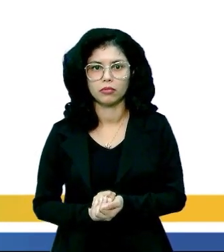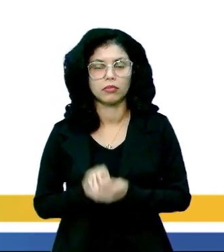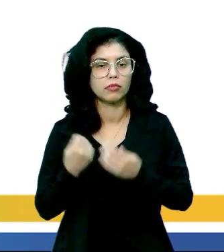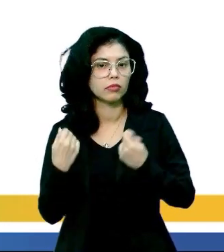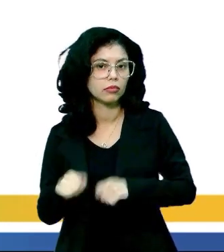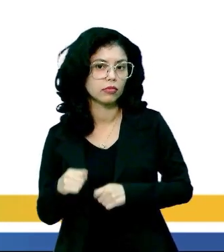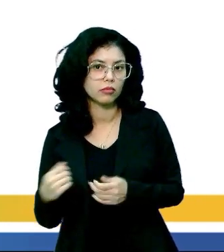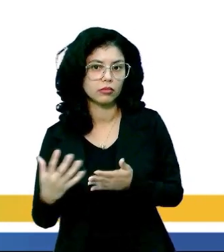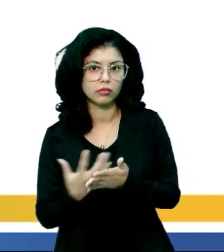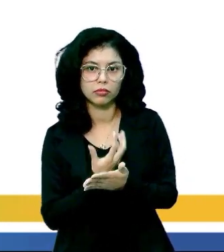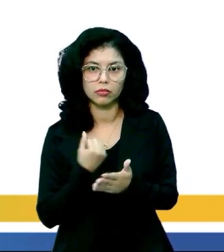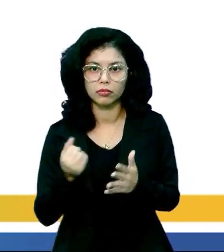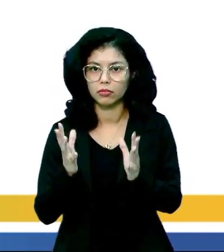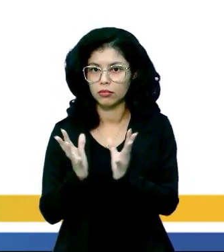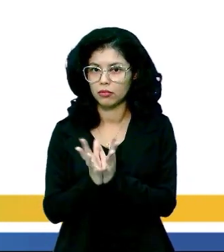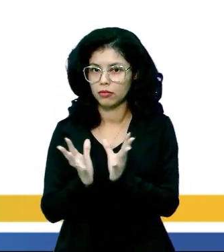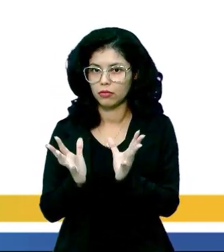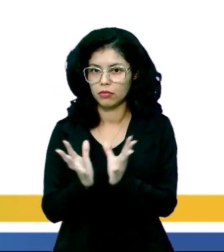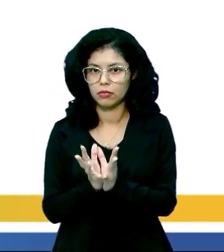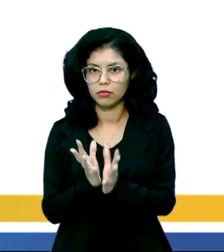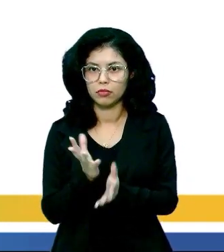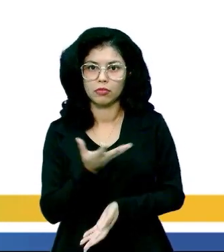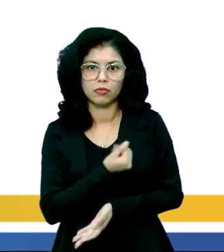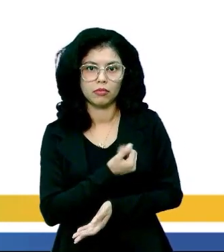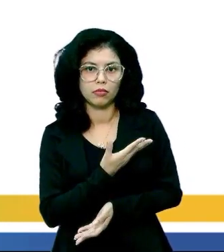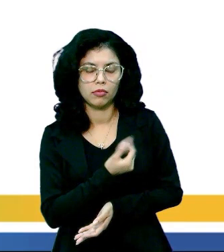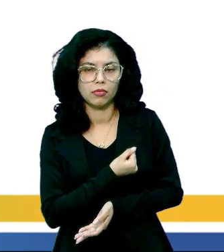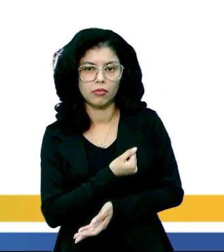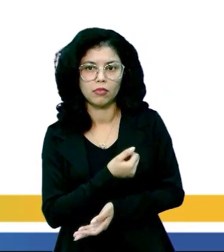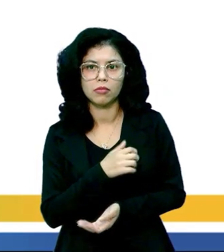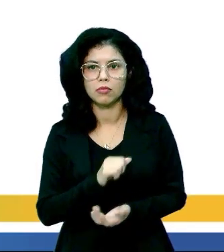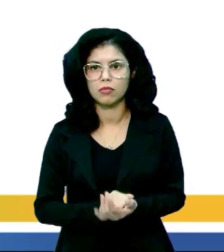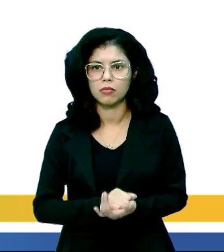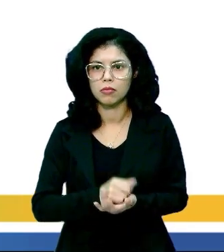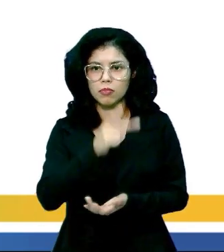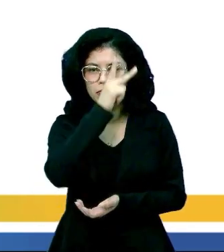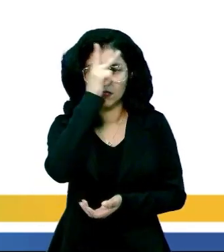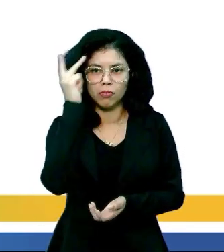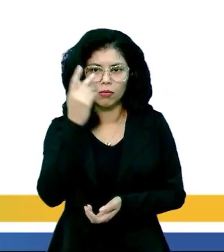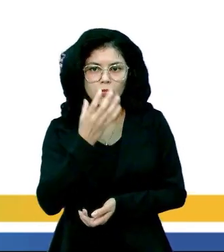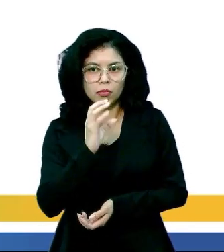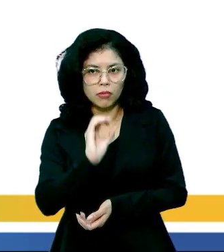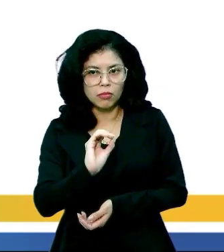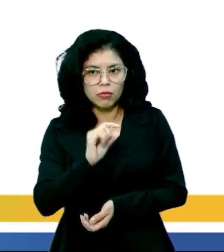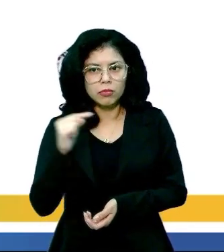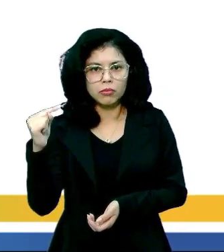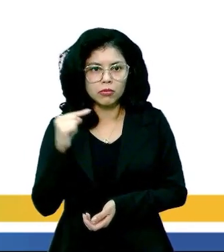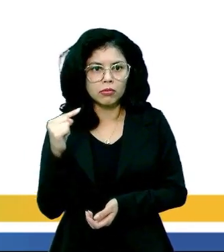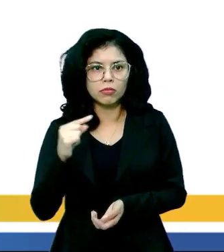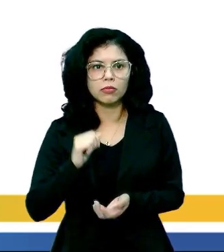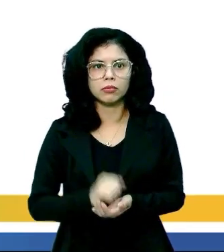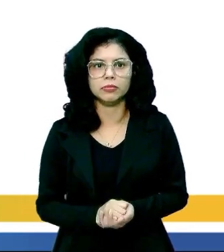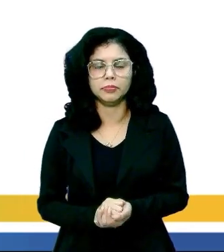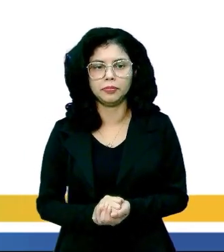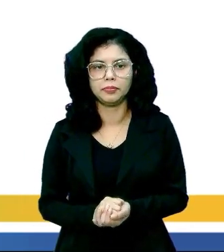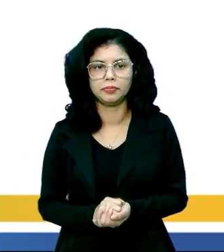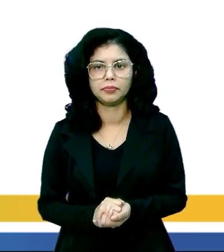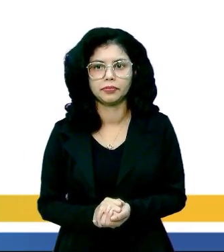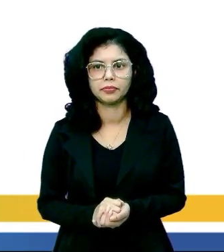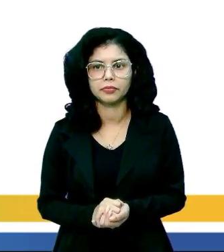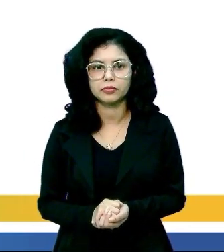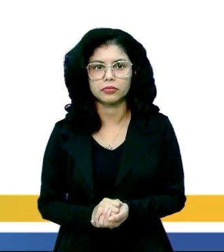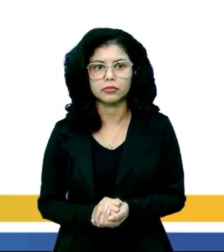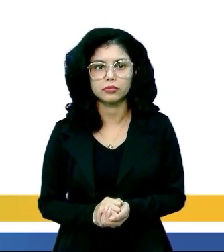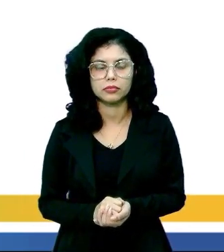O positivo precisariam ser retiradas do grupo para que o número de pessoas com